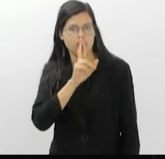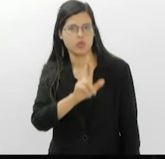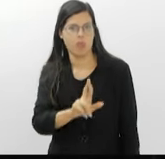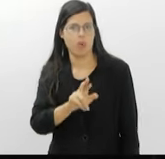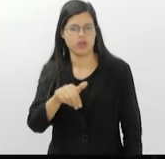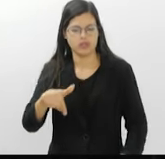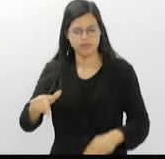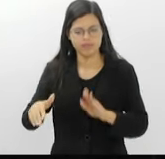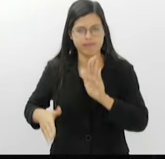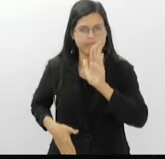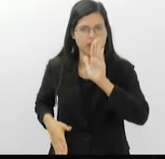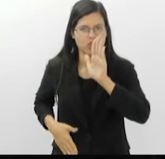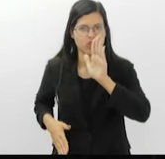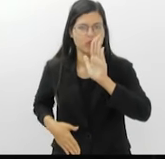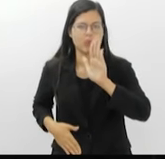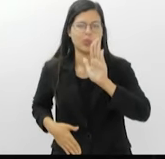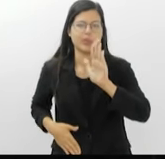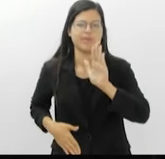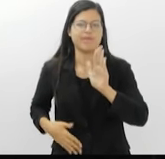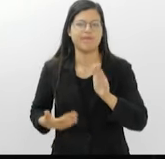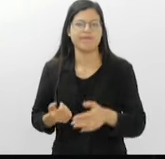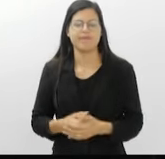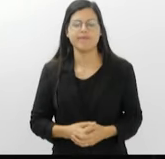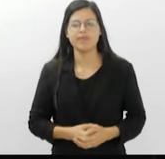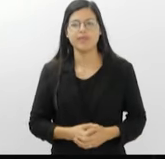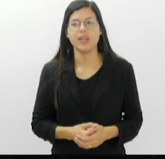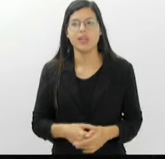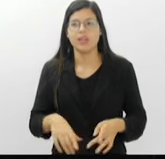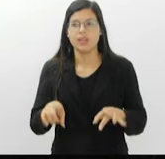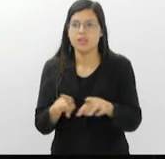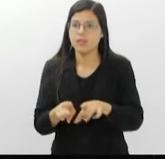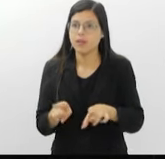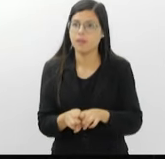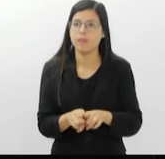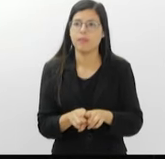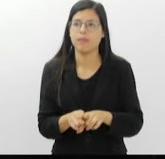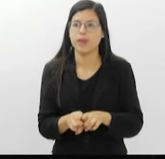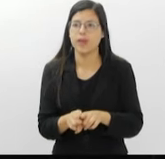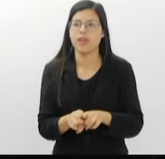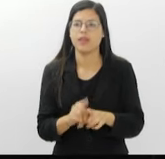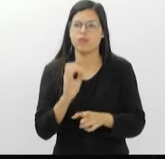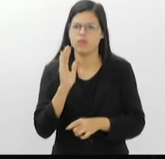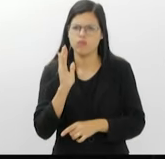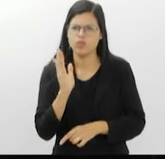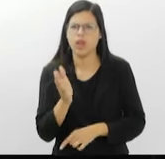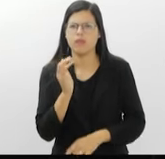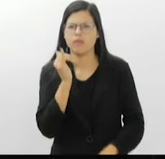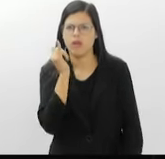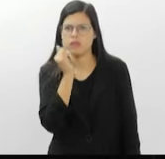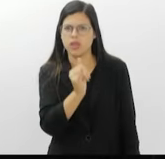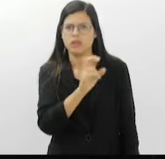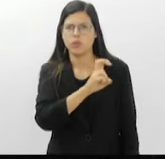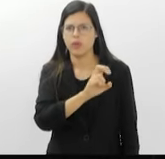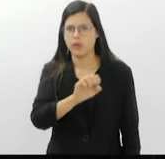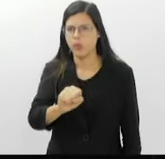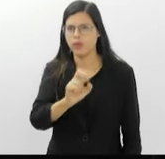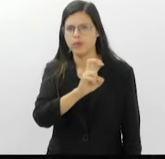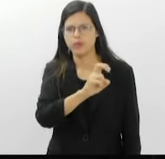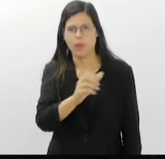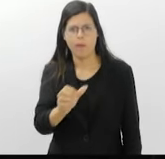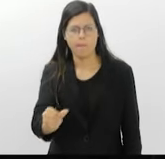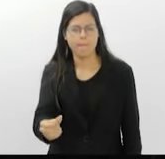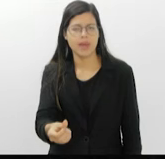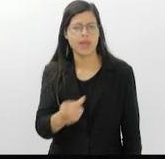marginais. Agora, o mais bizarro, vou também estar oficializando a 58DP, a 52, a 56,